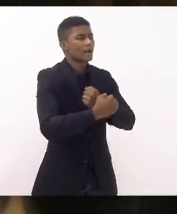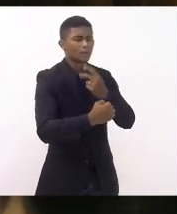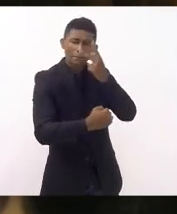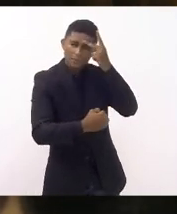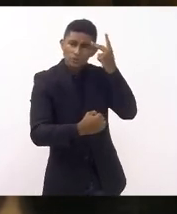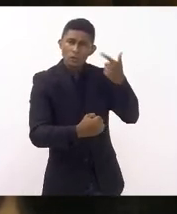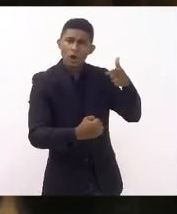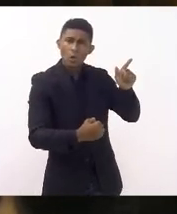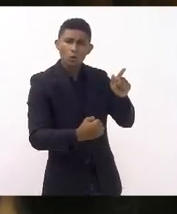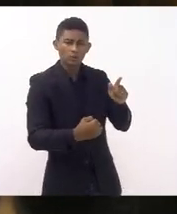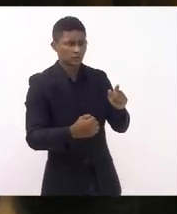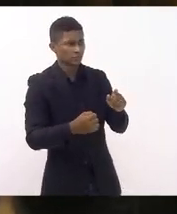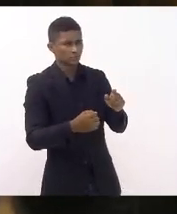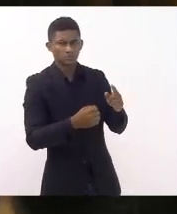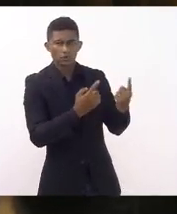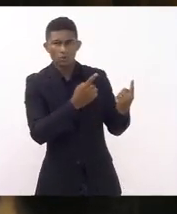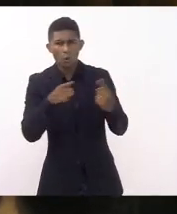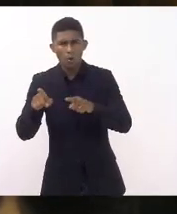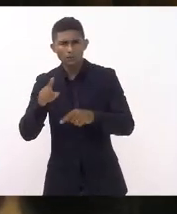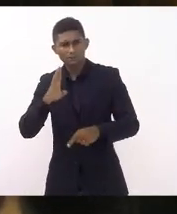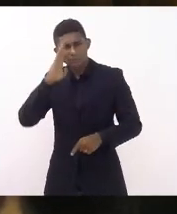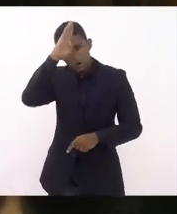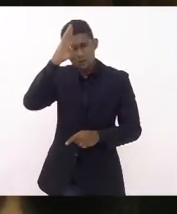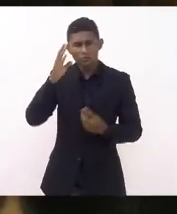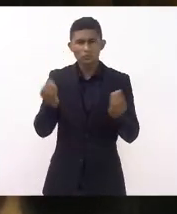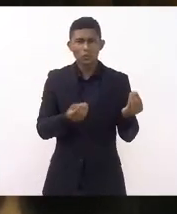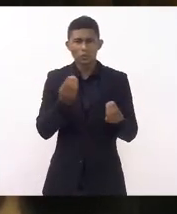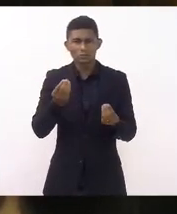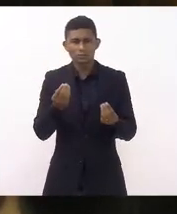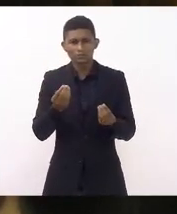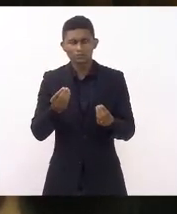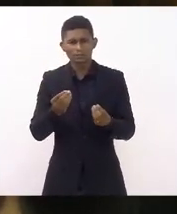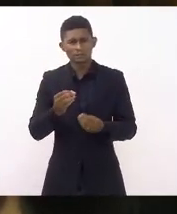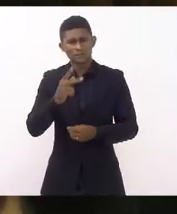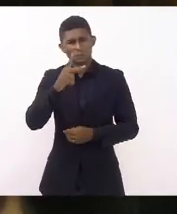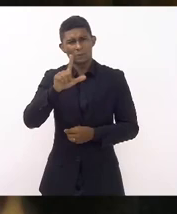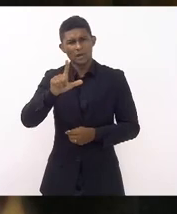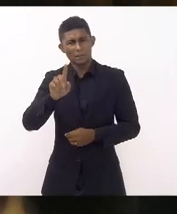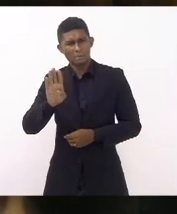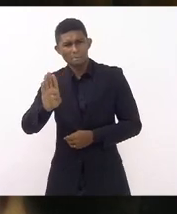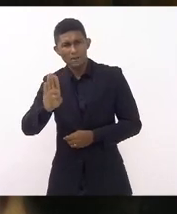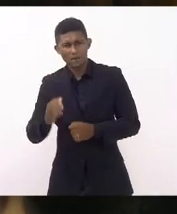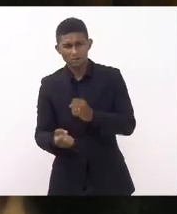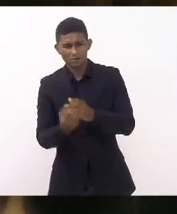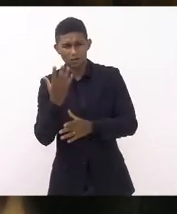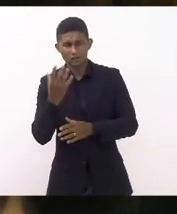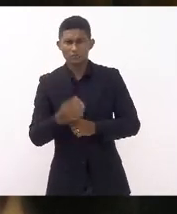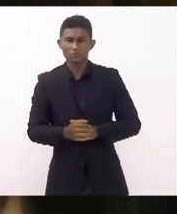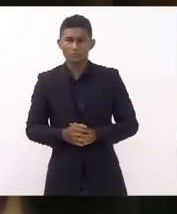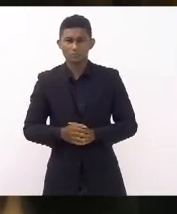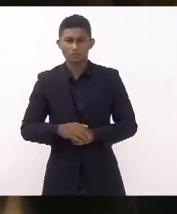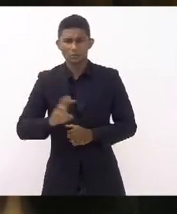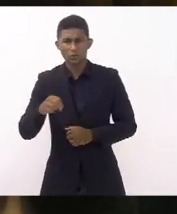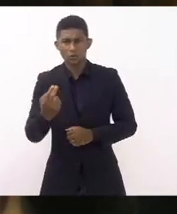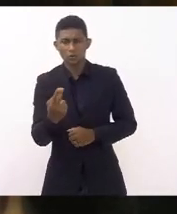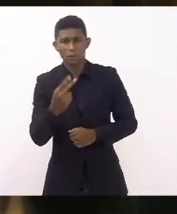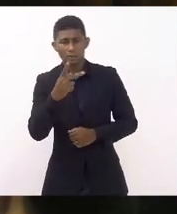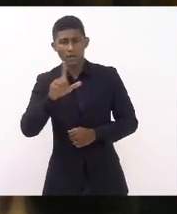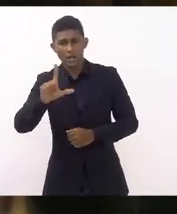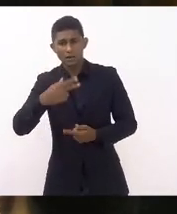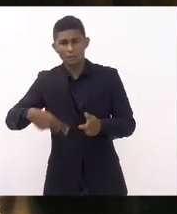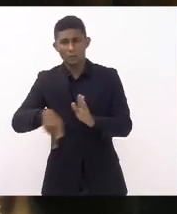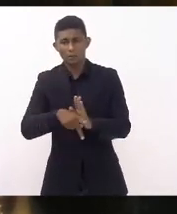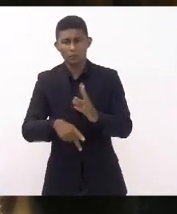Bolsonaro? Ficou criado o PL do B? Ou melhor, o PL do Lula?